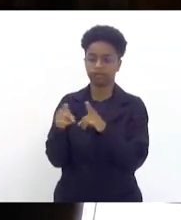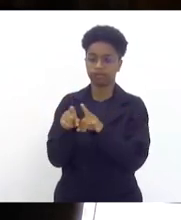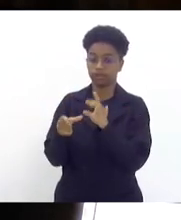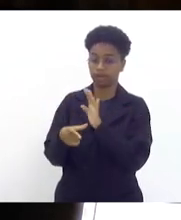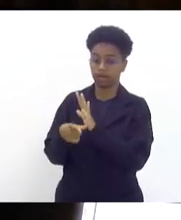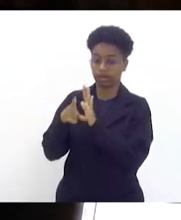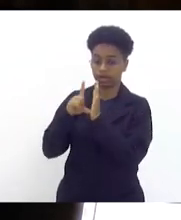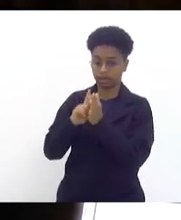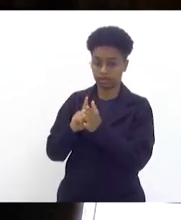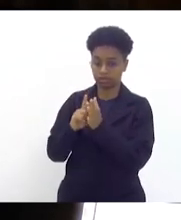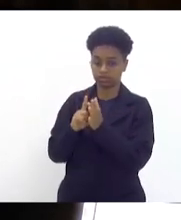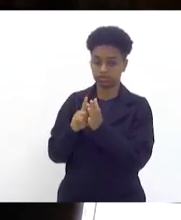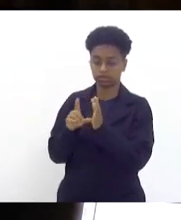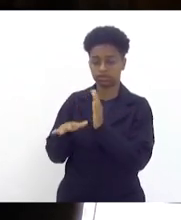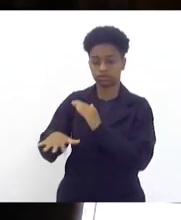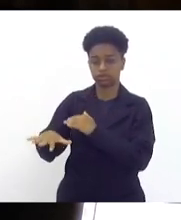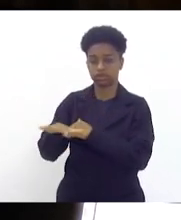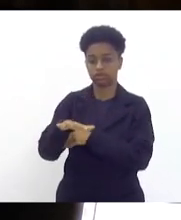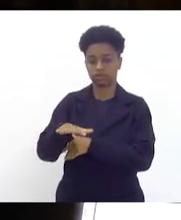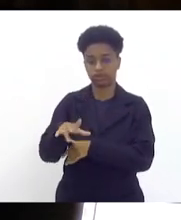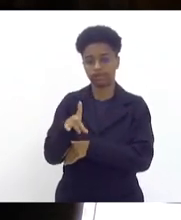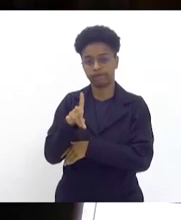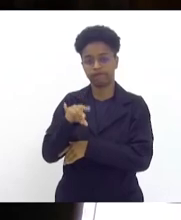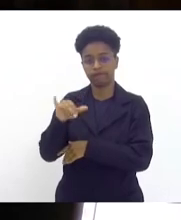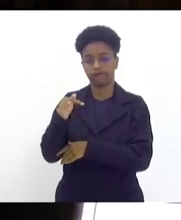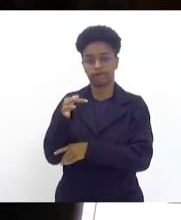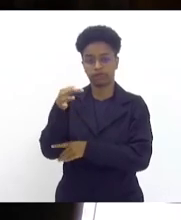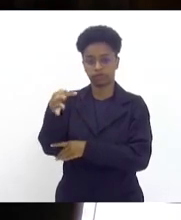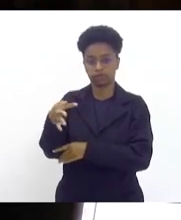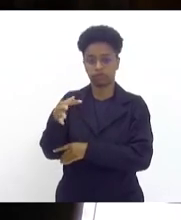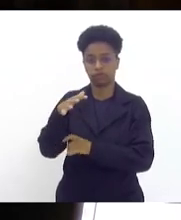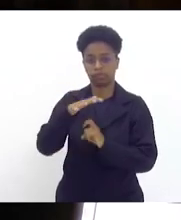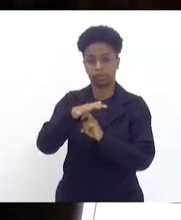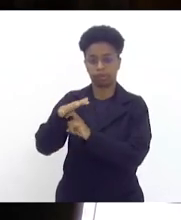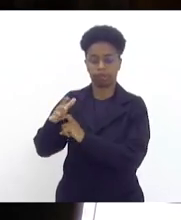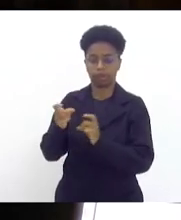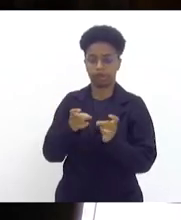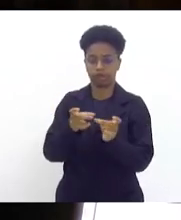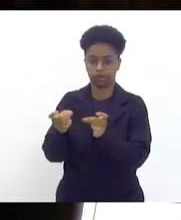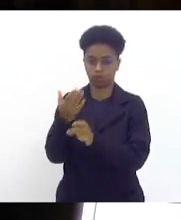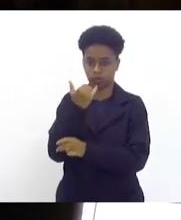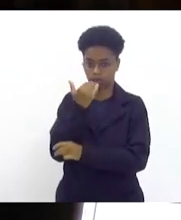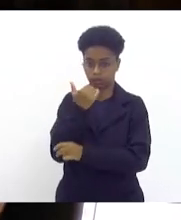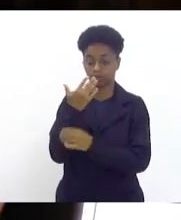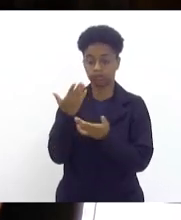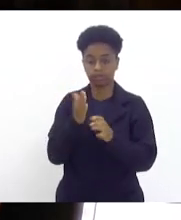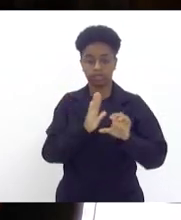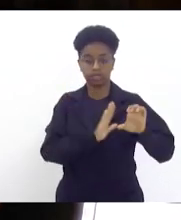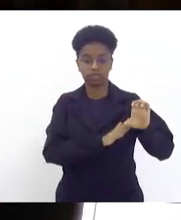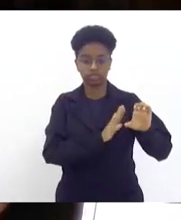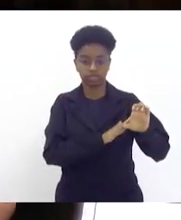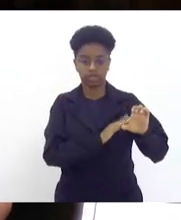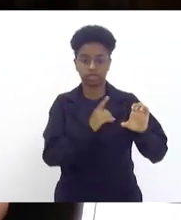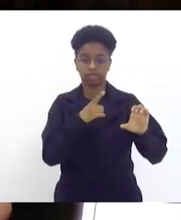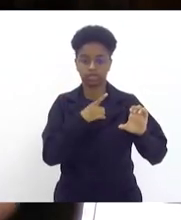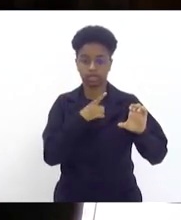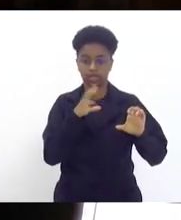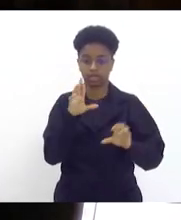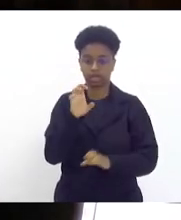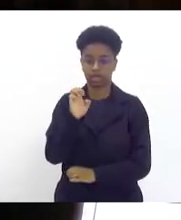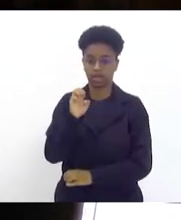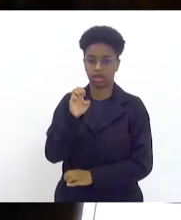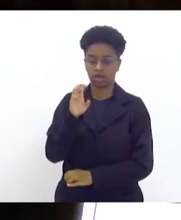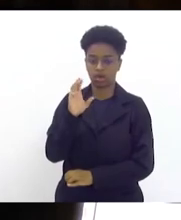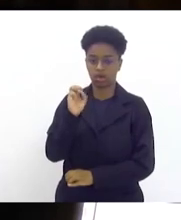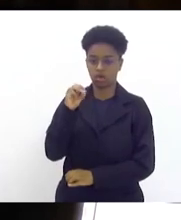ao a esse terreno que será eventualmente o futpark porque dessa forma a gente tem do lado esquerdo o Recon com